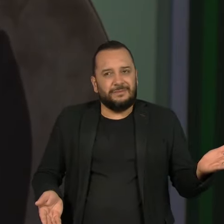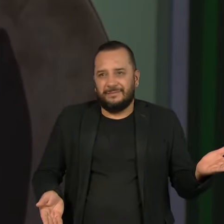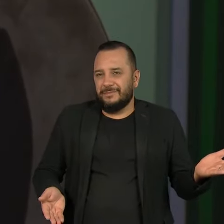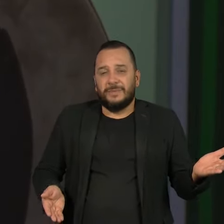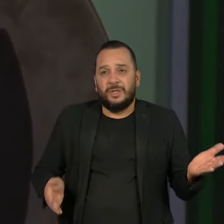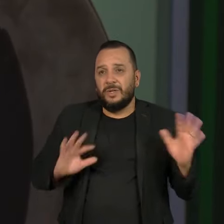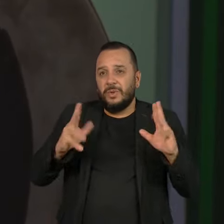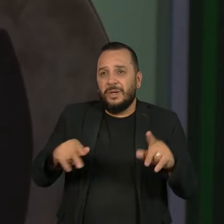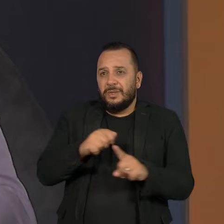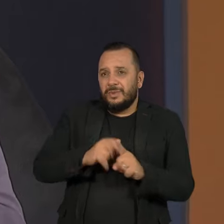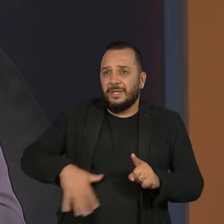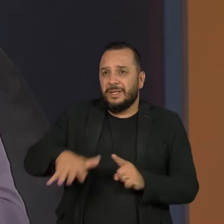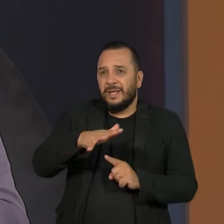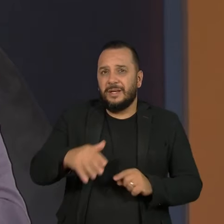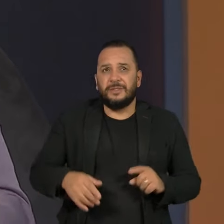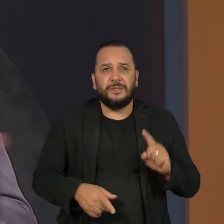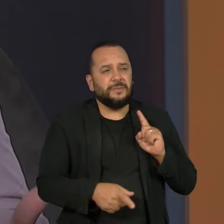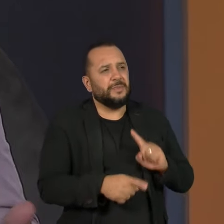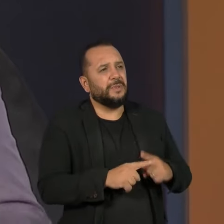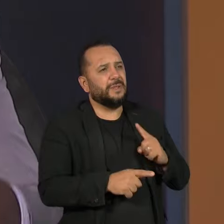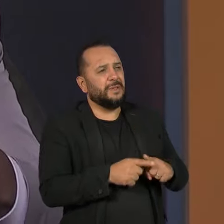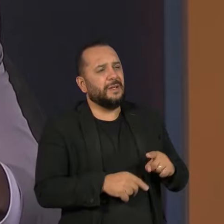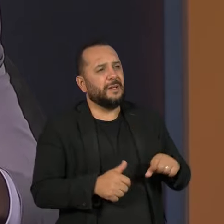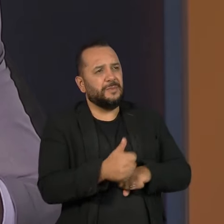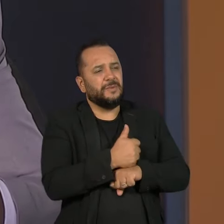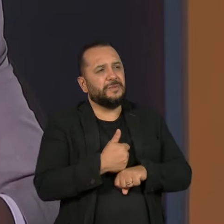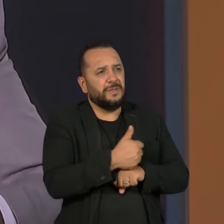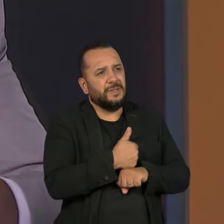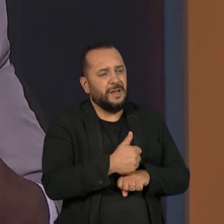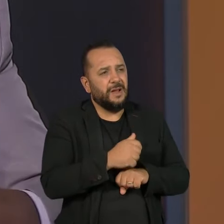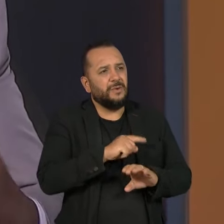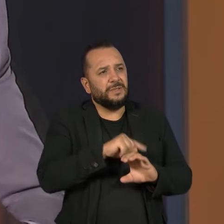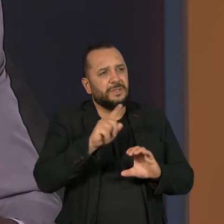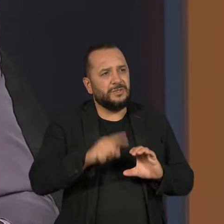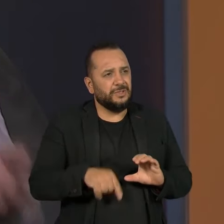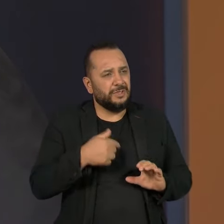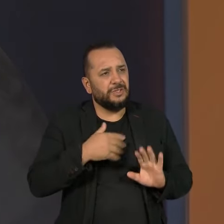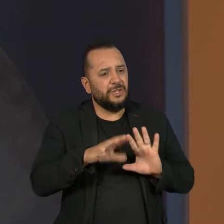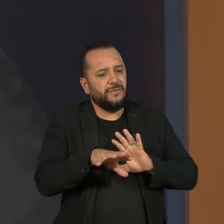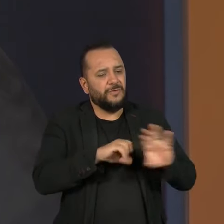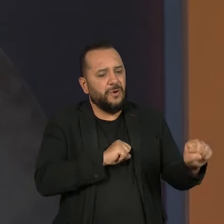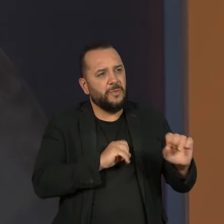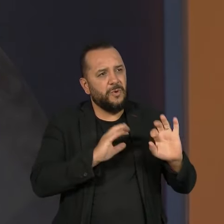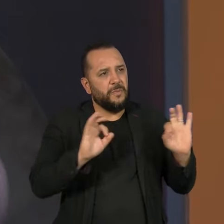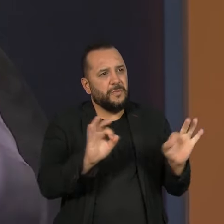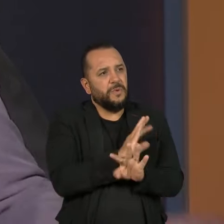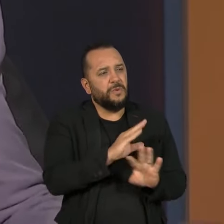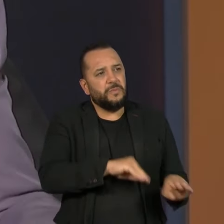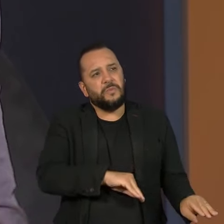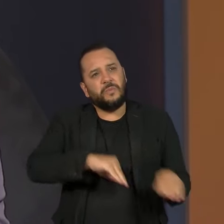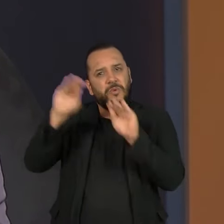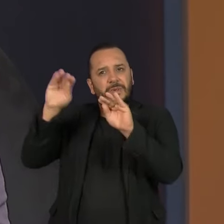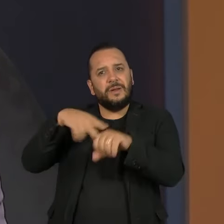uma sociedade. Por que a pessoa, o profissional, o cientista já pronto quer ir para o exterior e não pode ficar no Brasil? Qual é o